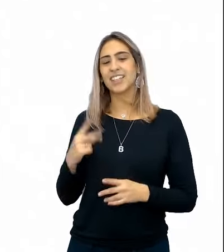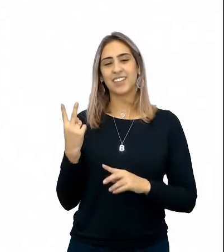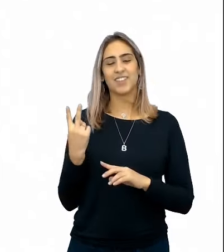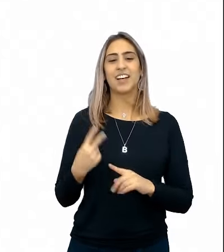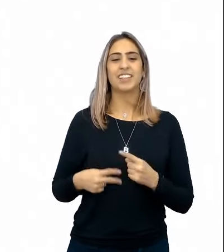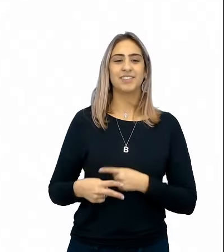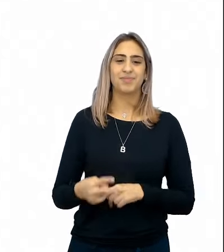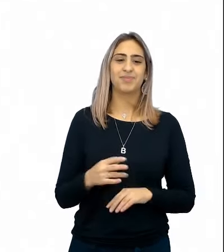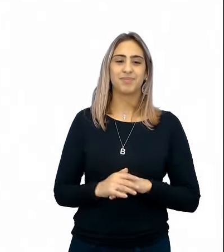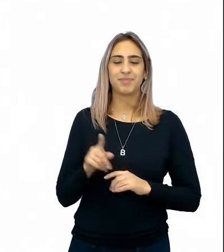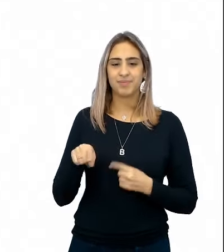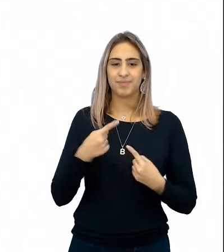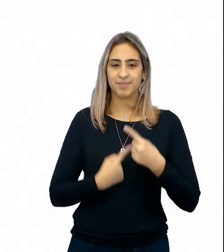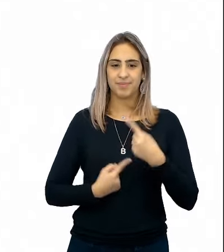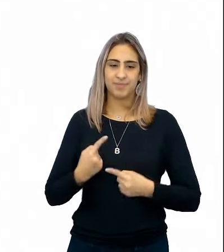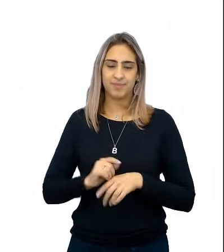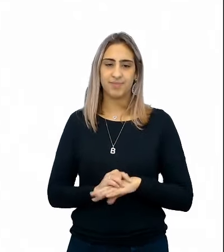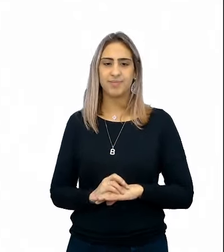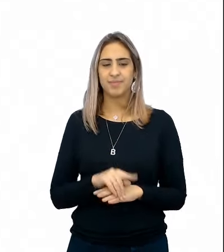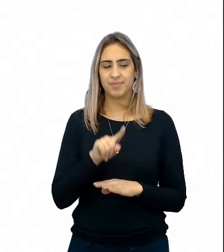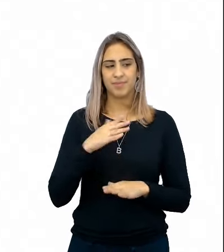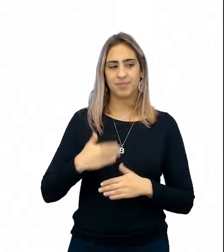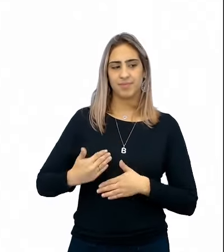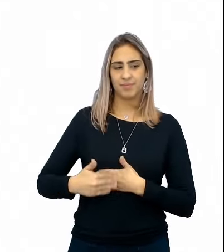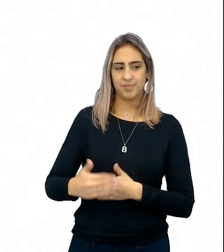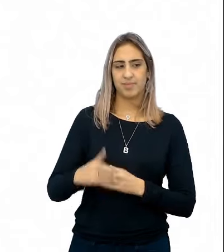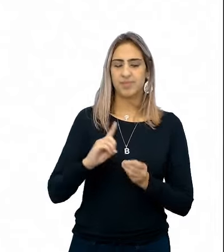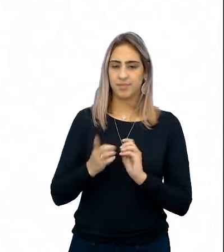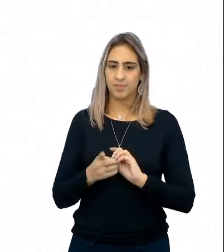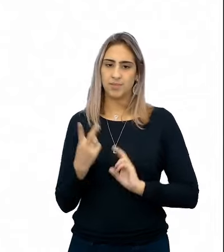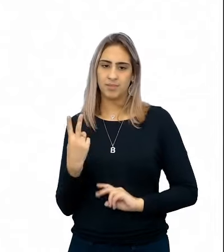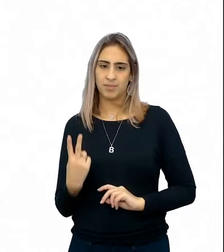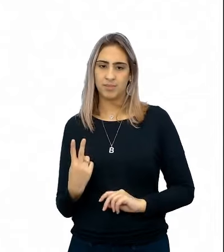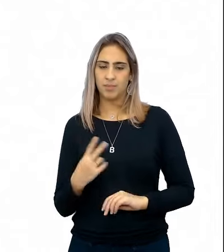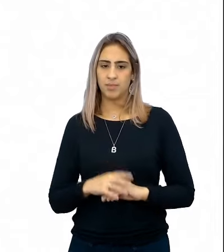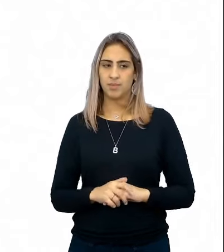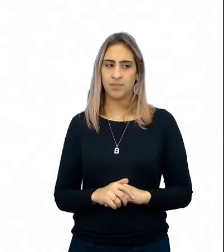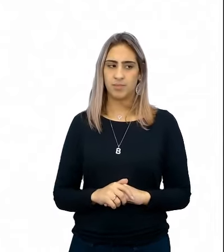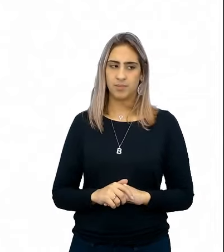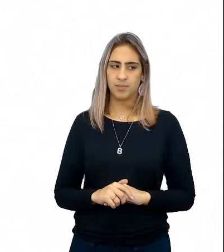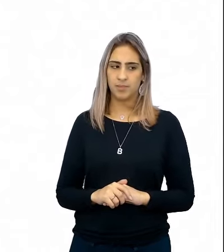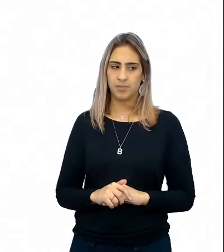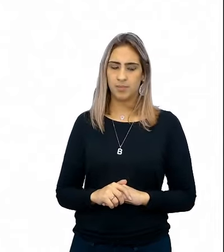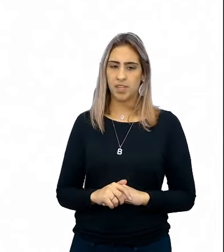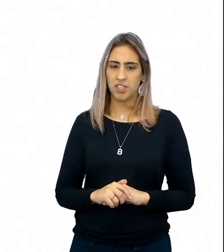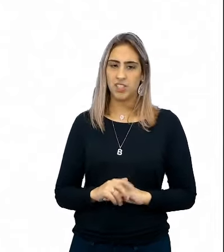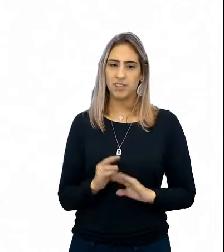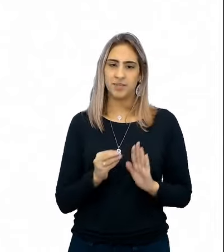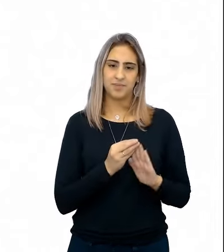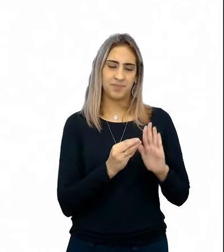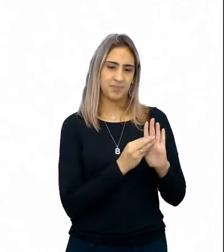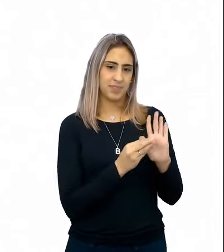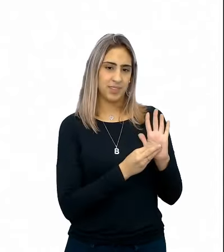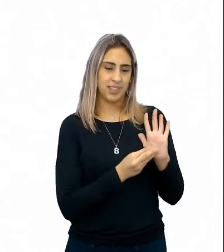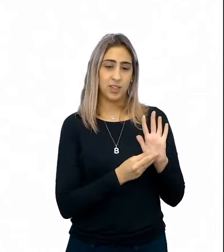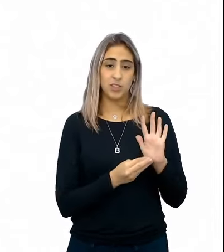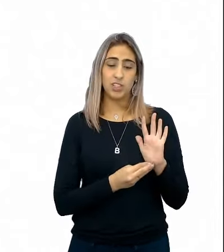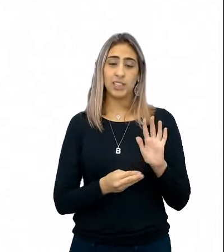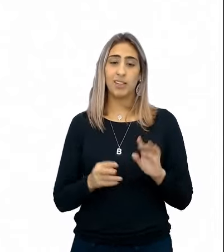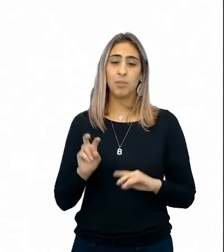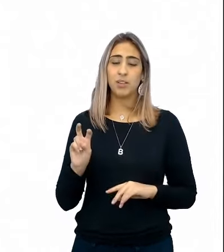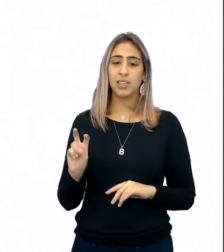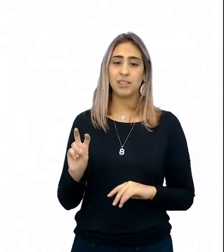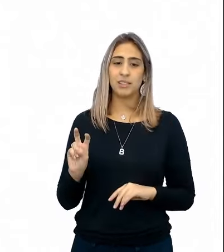2 para a discussão. Uma está na sequência didática 2, a aula 5 e 6,